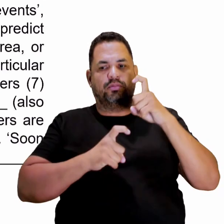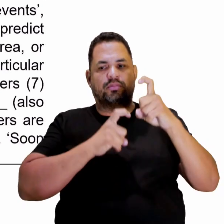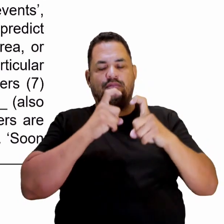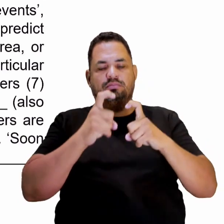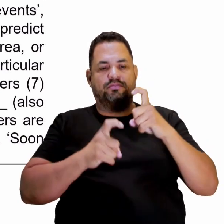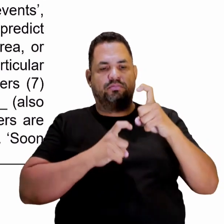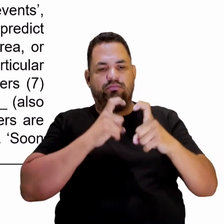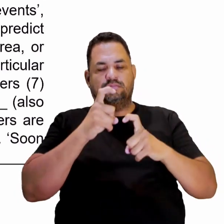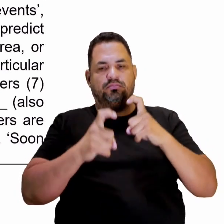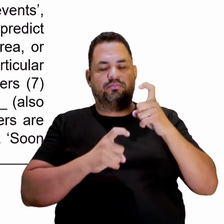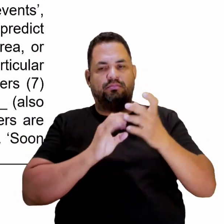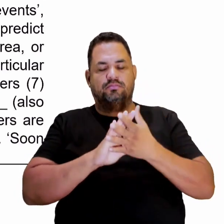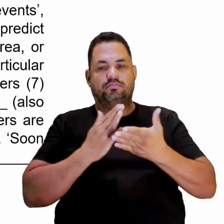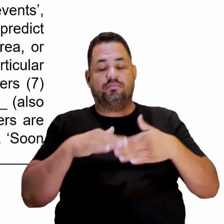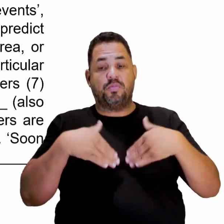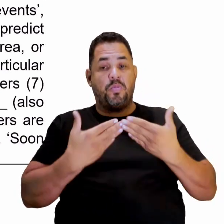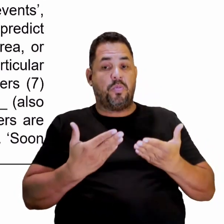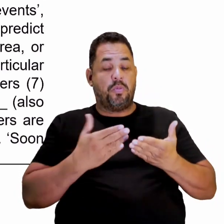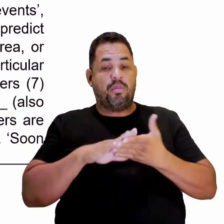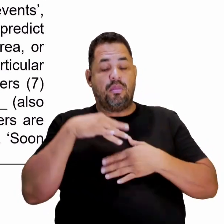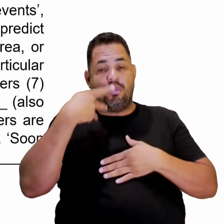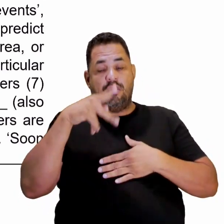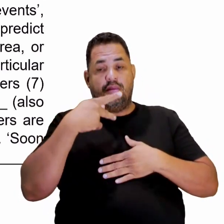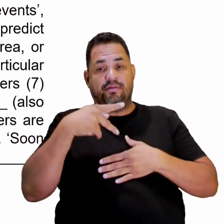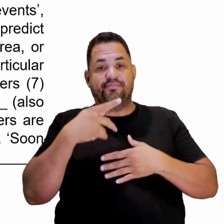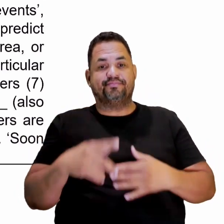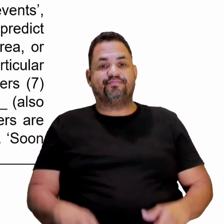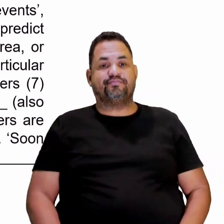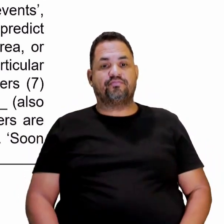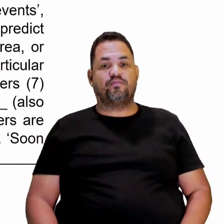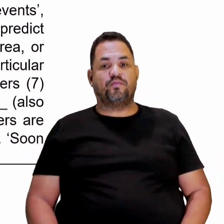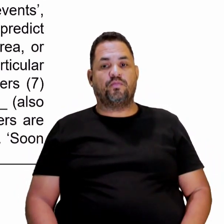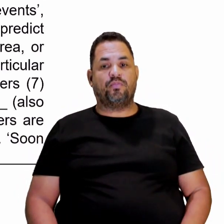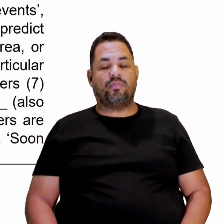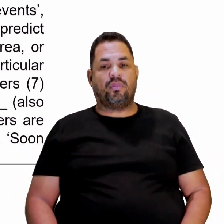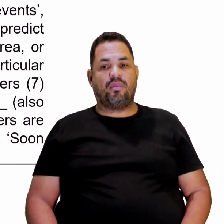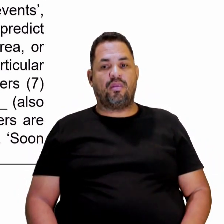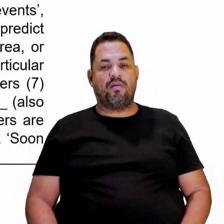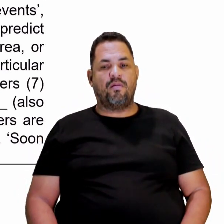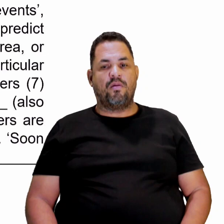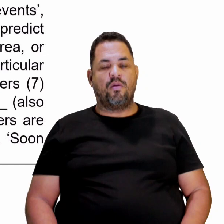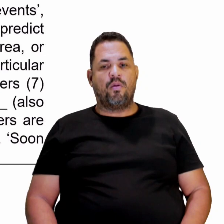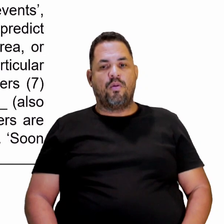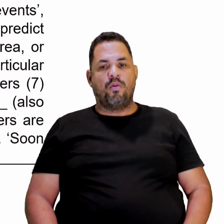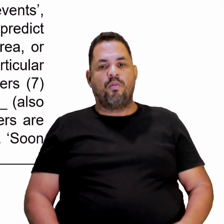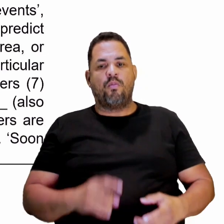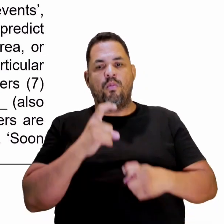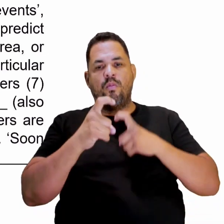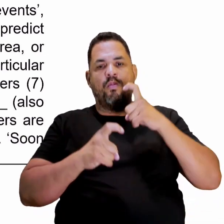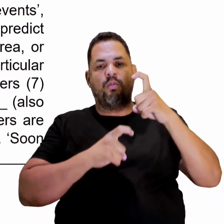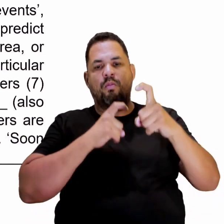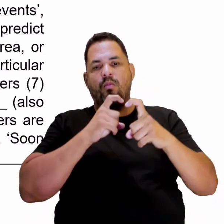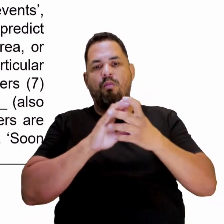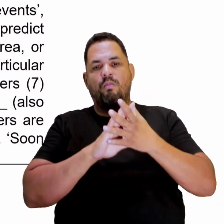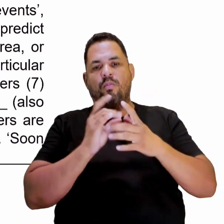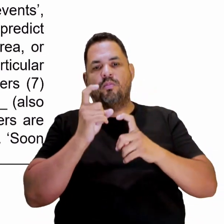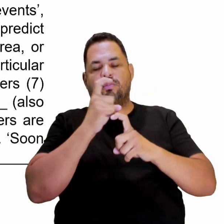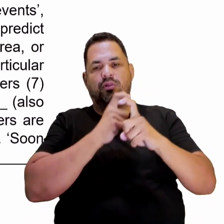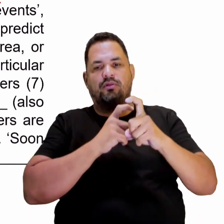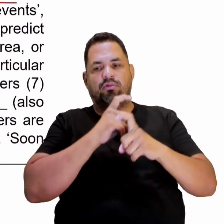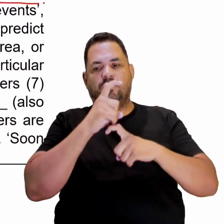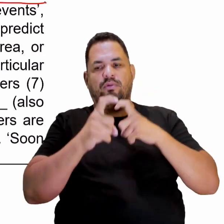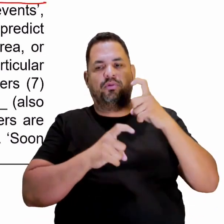os computadores dos quais ele chama de Computer Future, computador do futuro. This computer